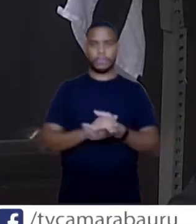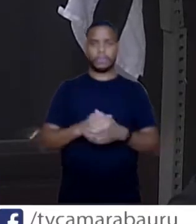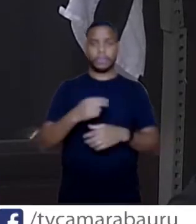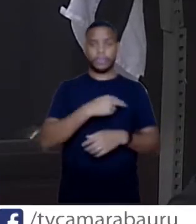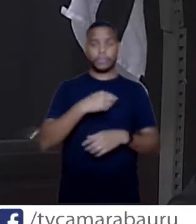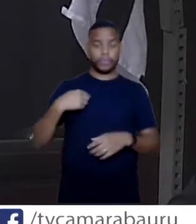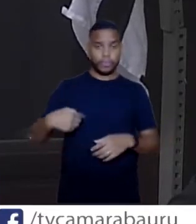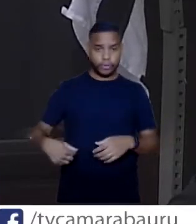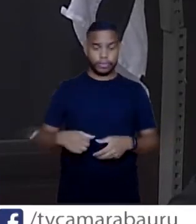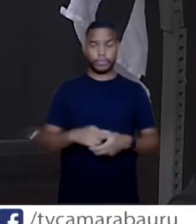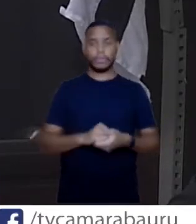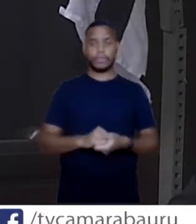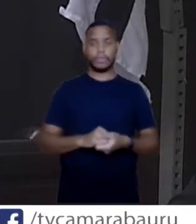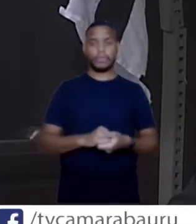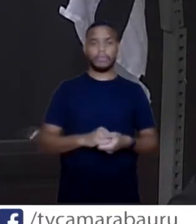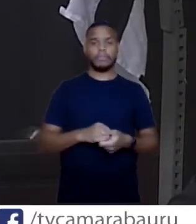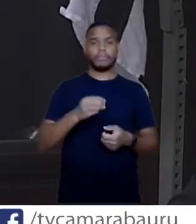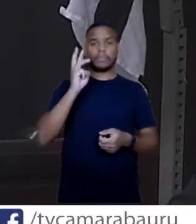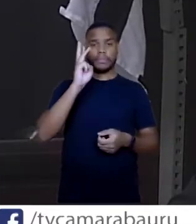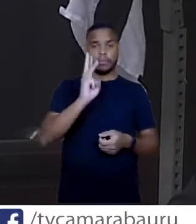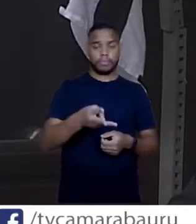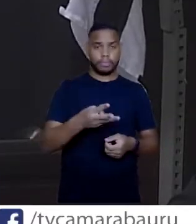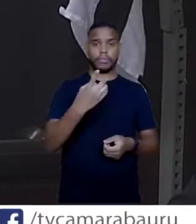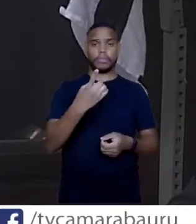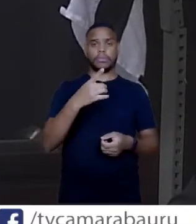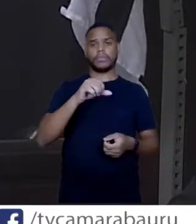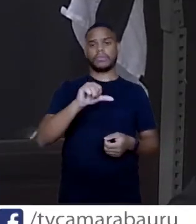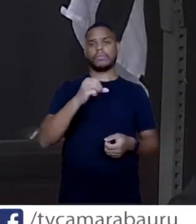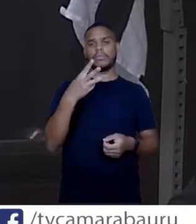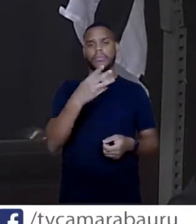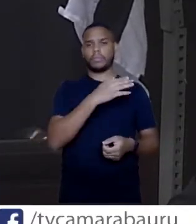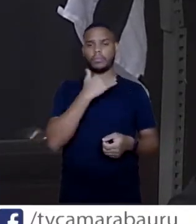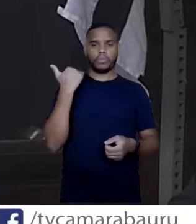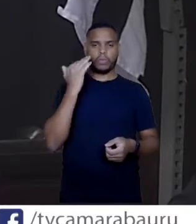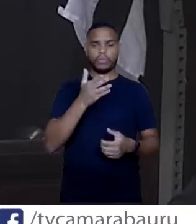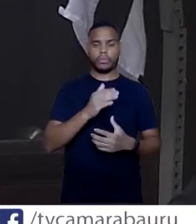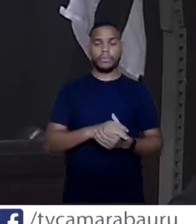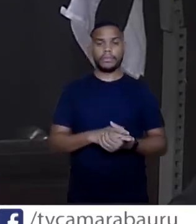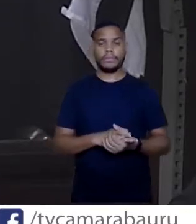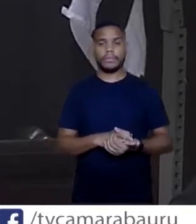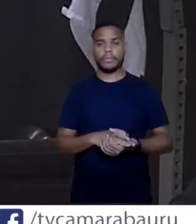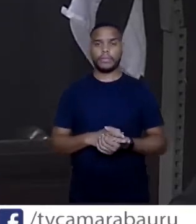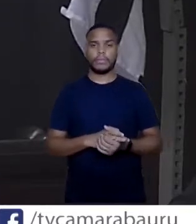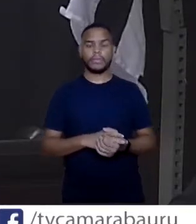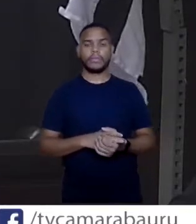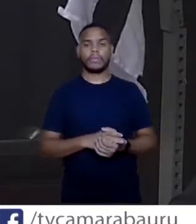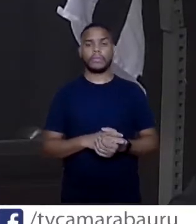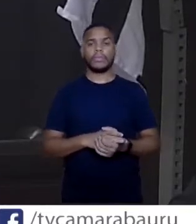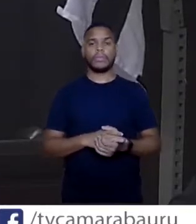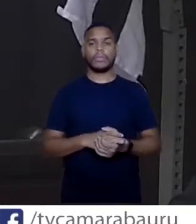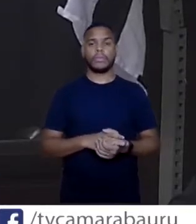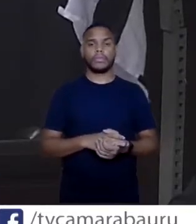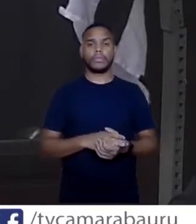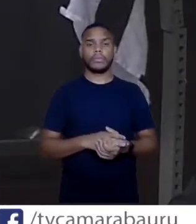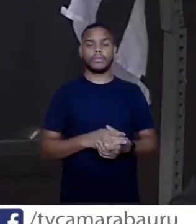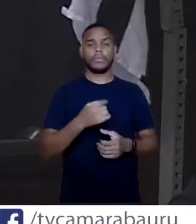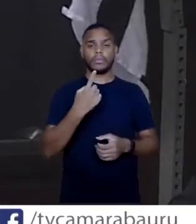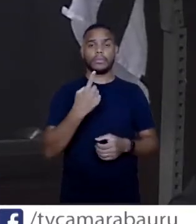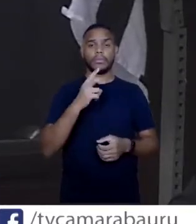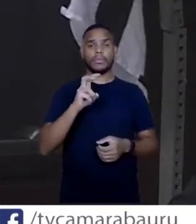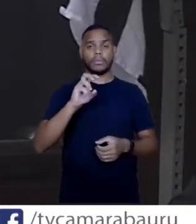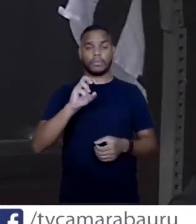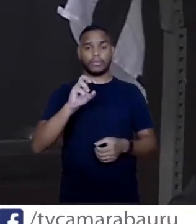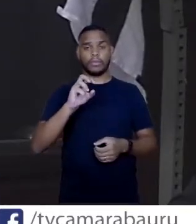o 3.193 mortes e nós estamos com 150 mil